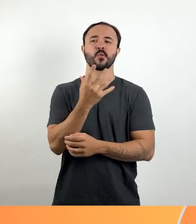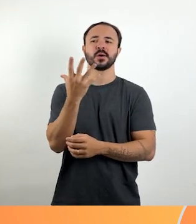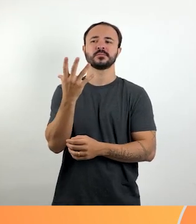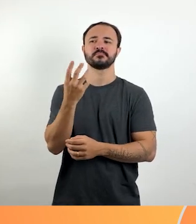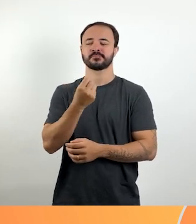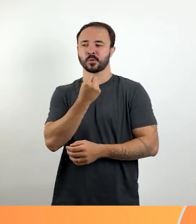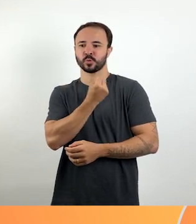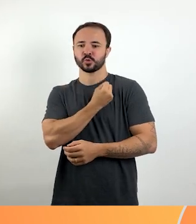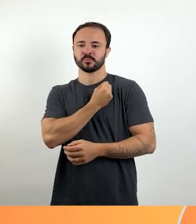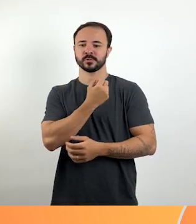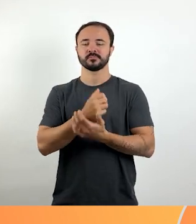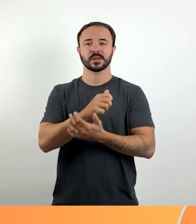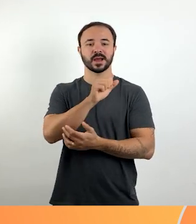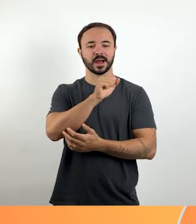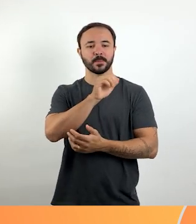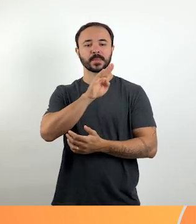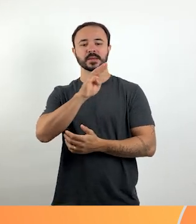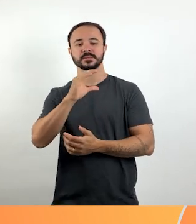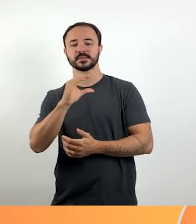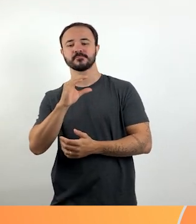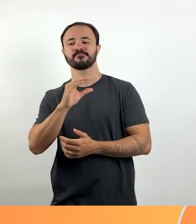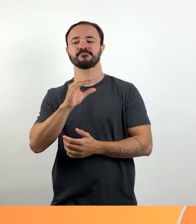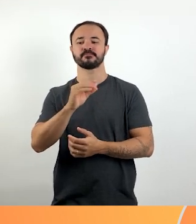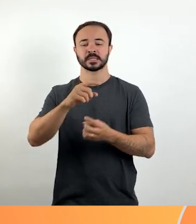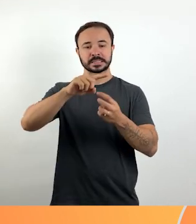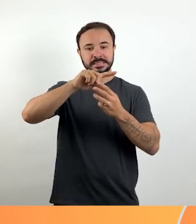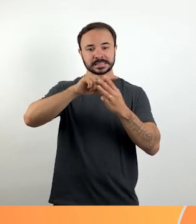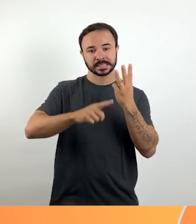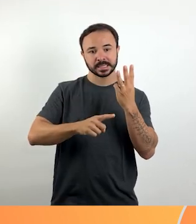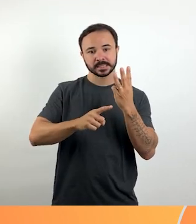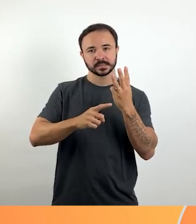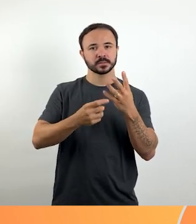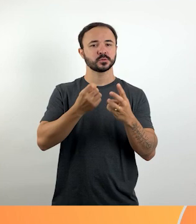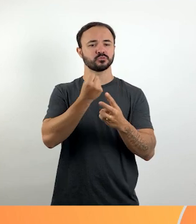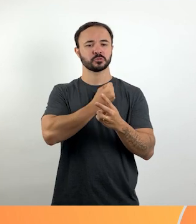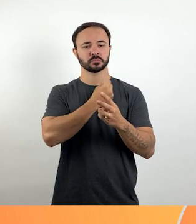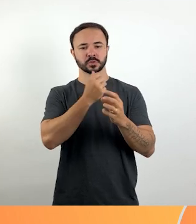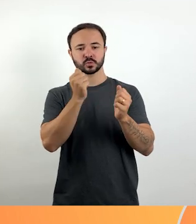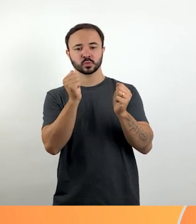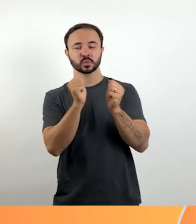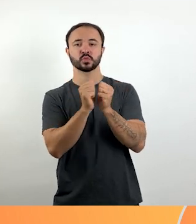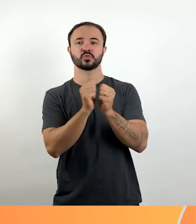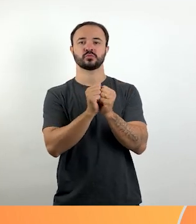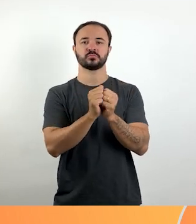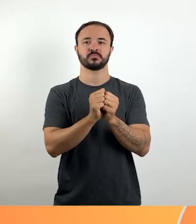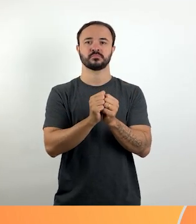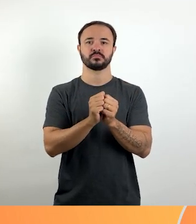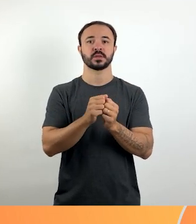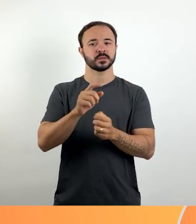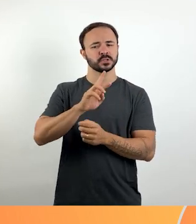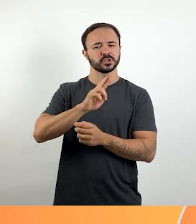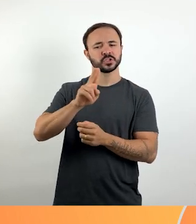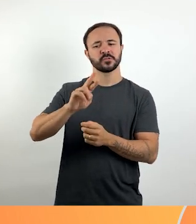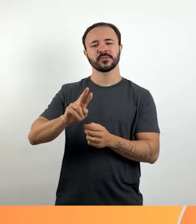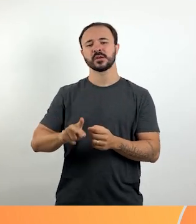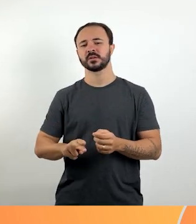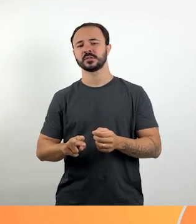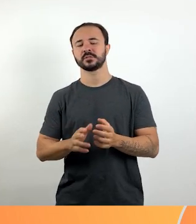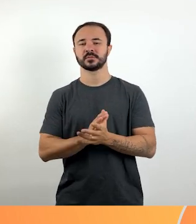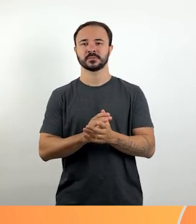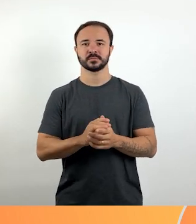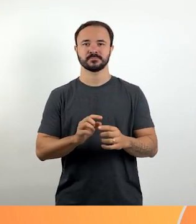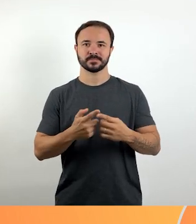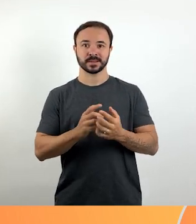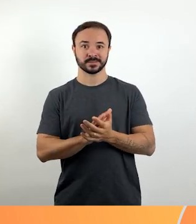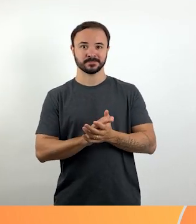ABC de 3 algarismos distintos, tais que AB de 2 algarismos seja divisor de